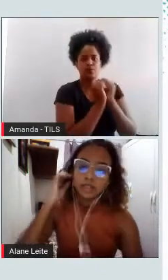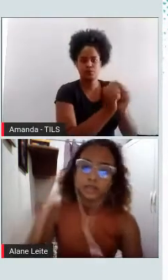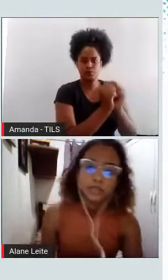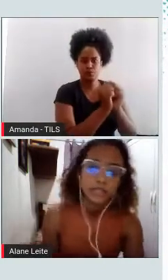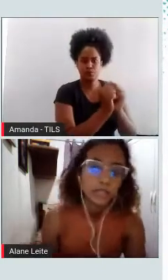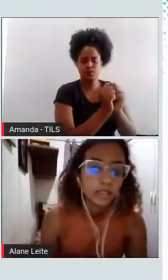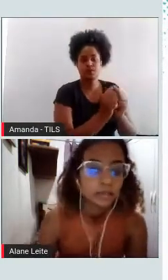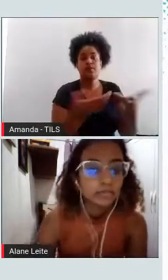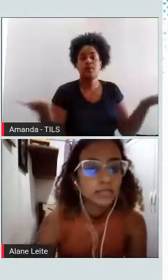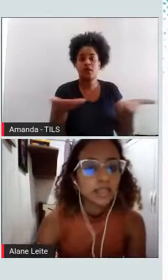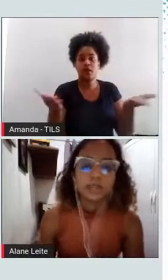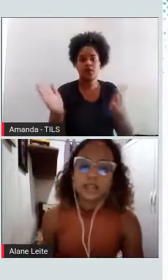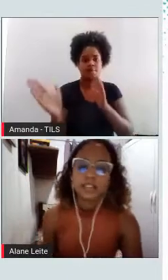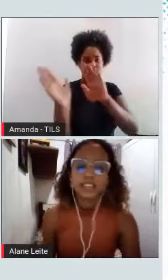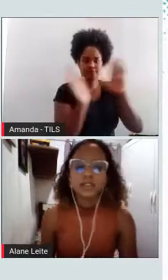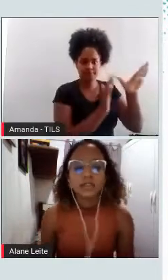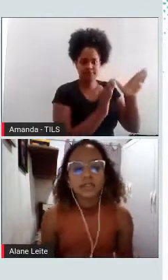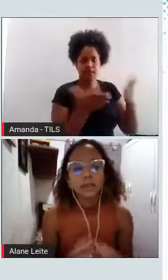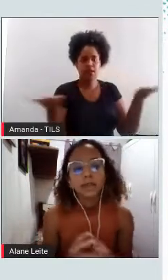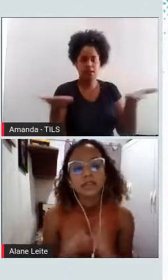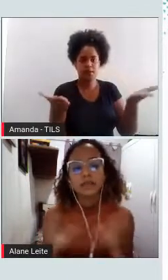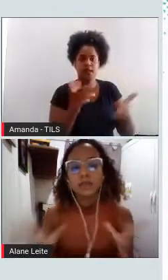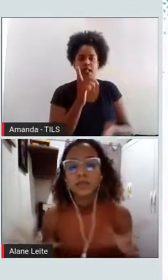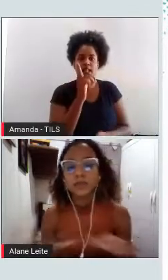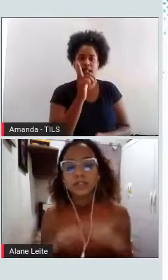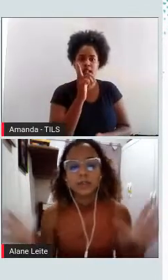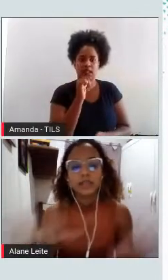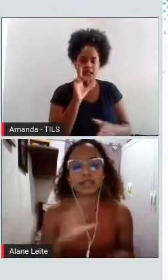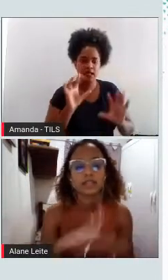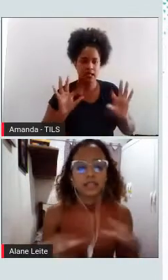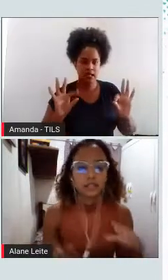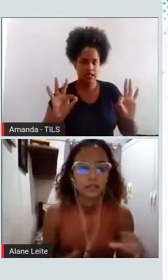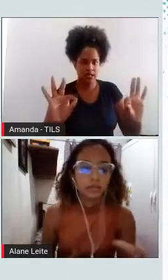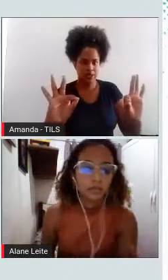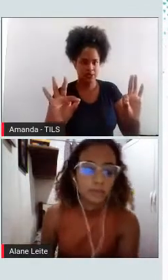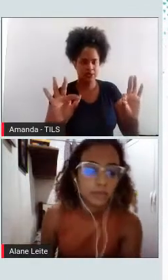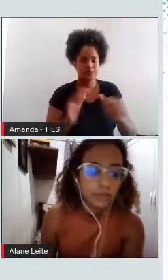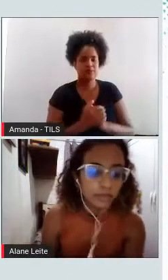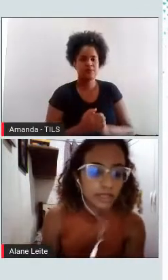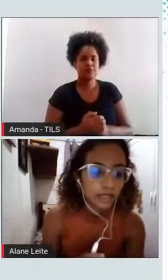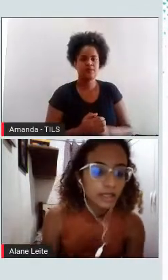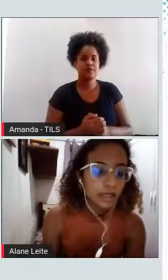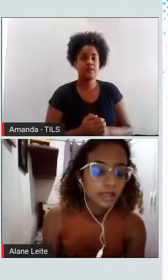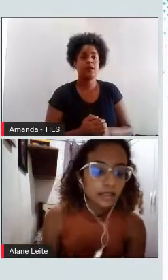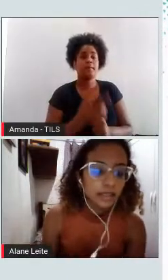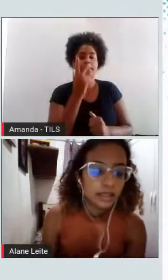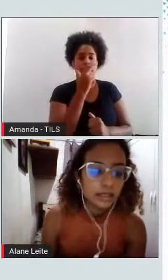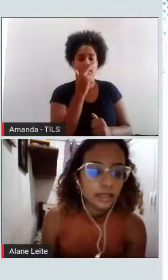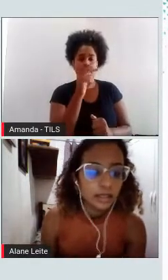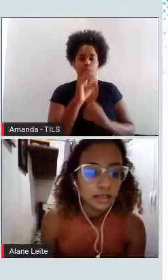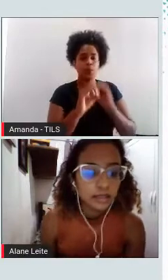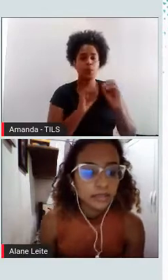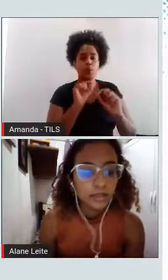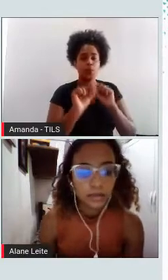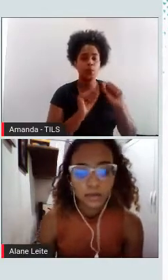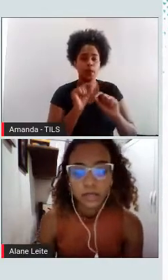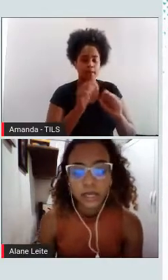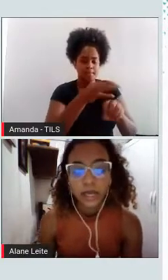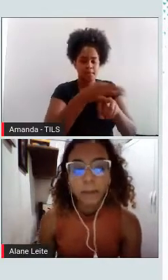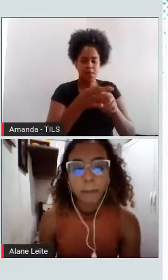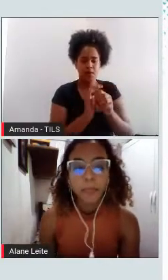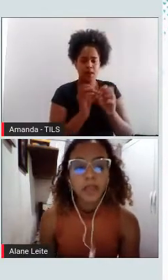Já no estado líquido, as moléculas elas vão estar mais um pouco dispersas, como vocês podem ver aí nesse GIF